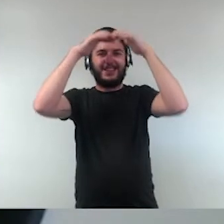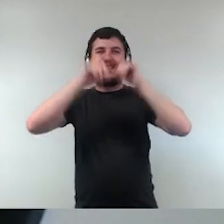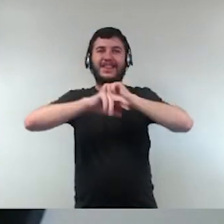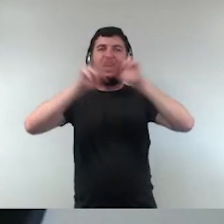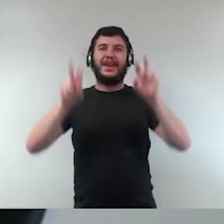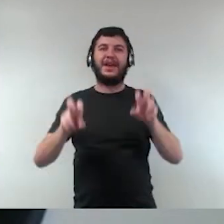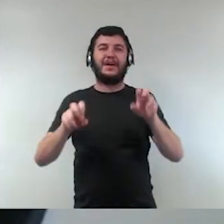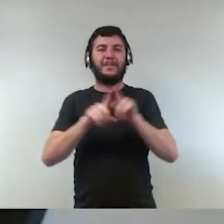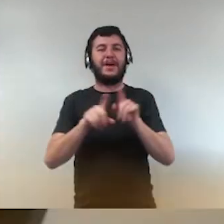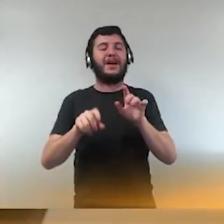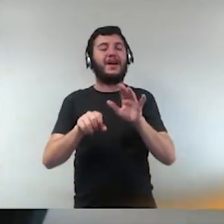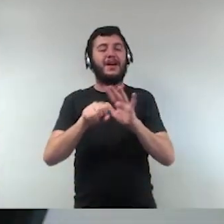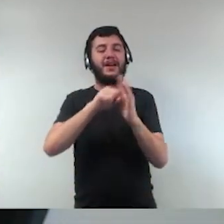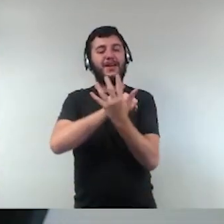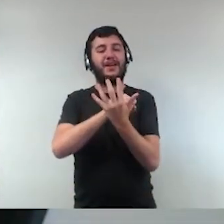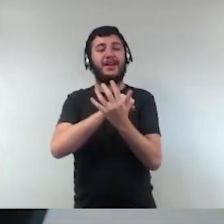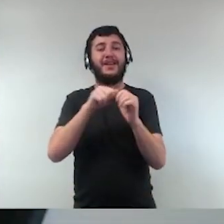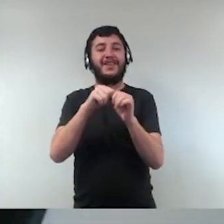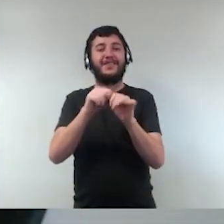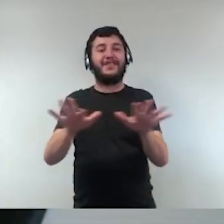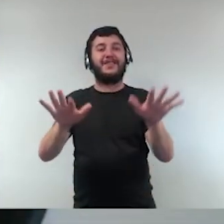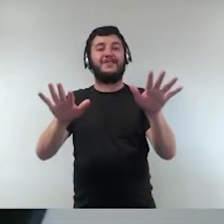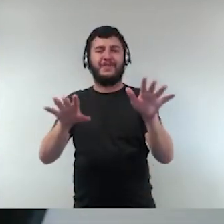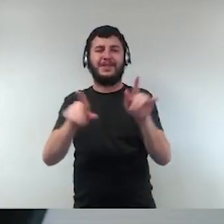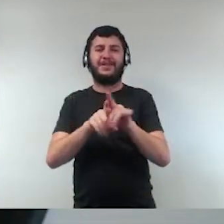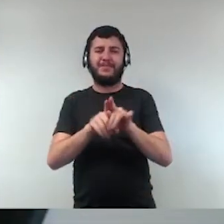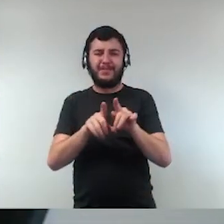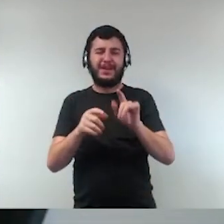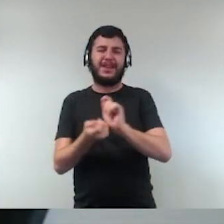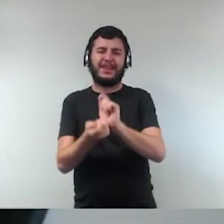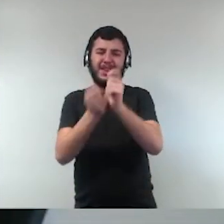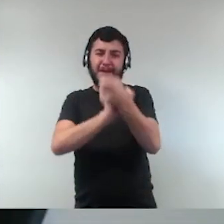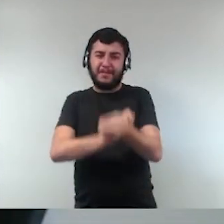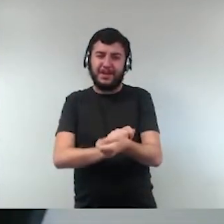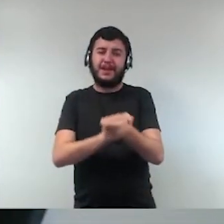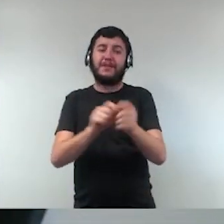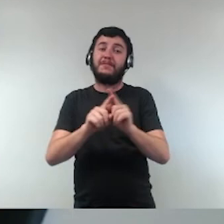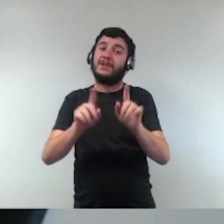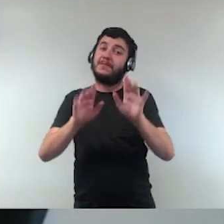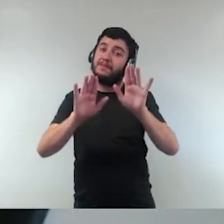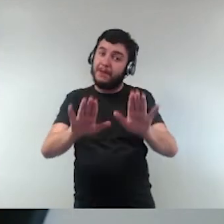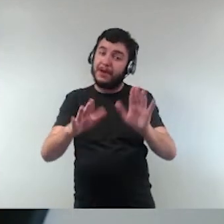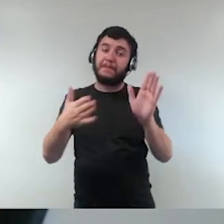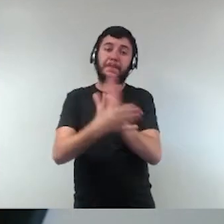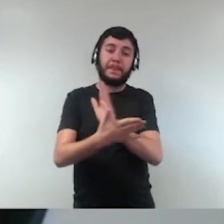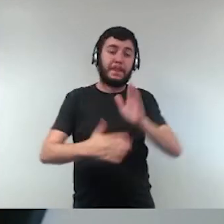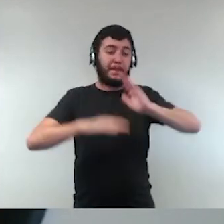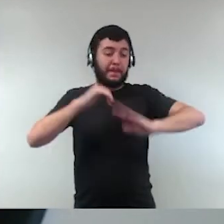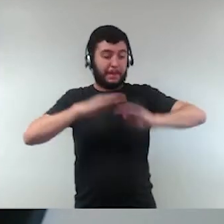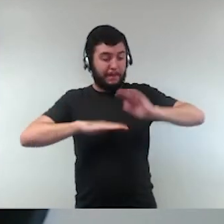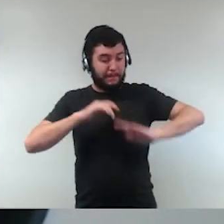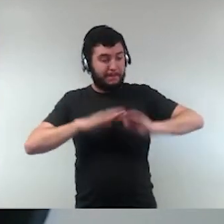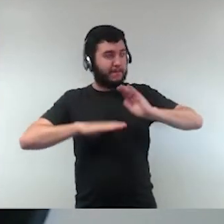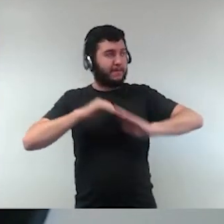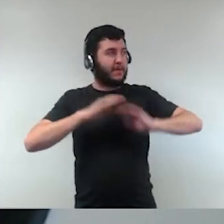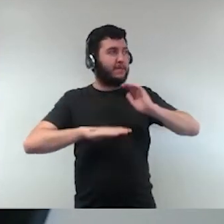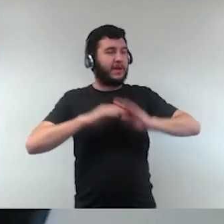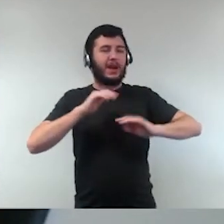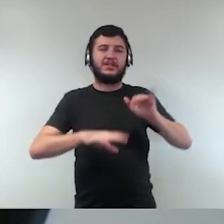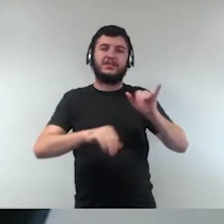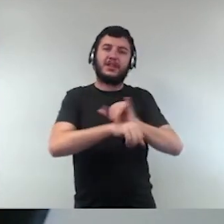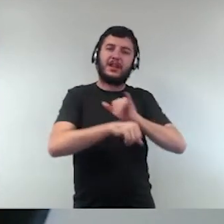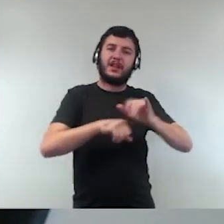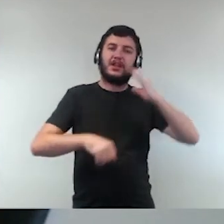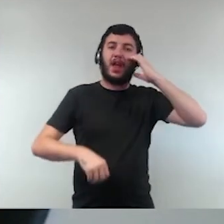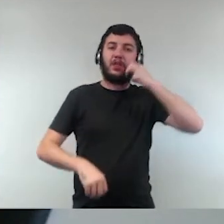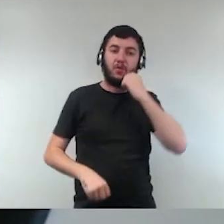teremos de nos adaptar, talvez definitivamente, a algumas dessas práticas que estão sendo